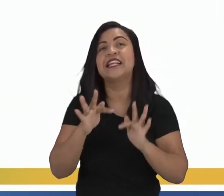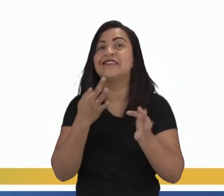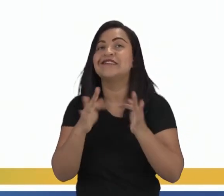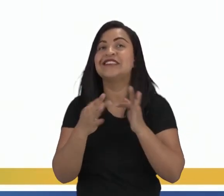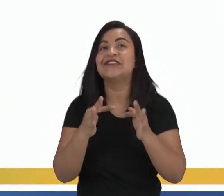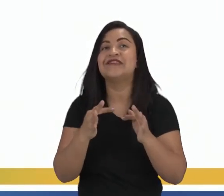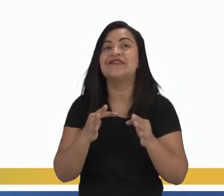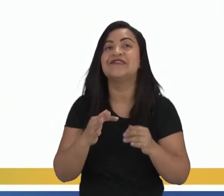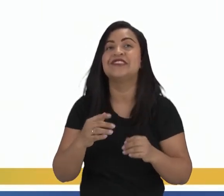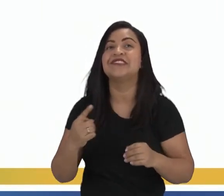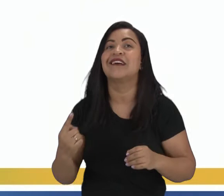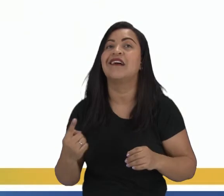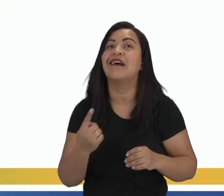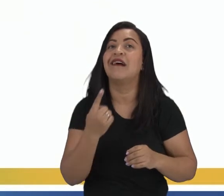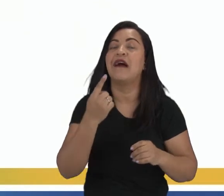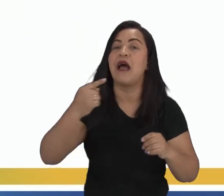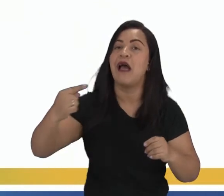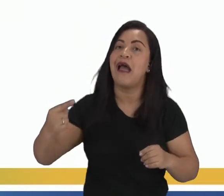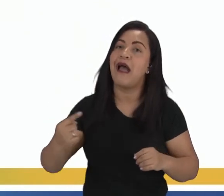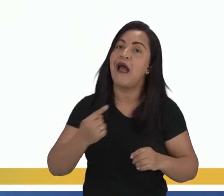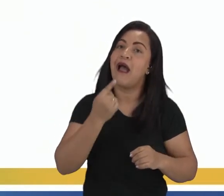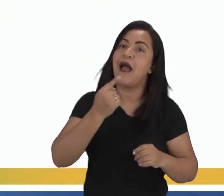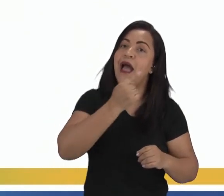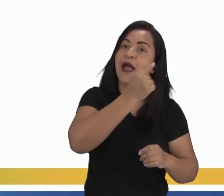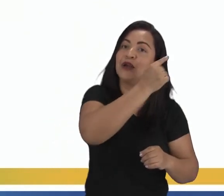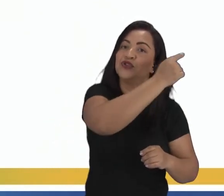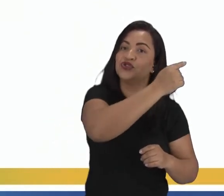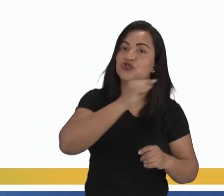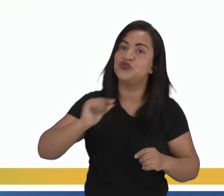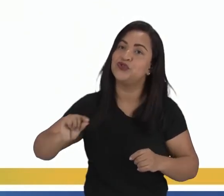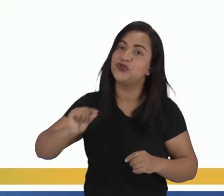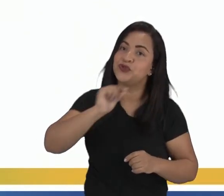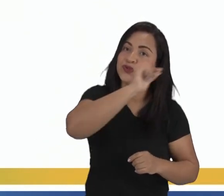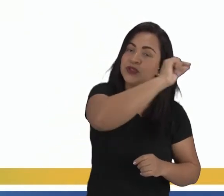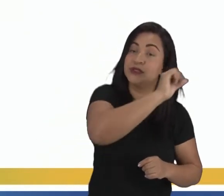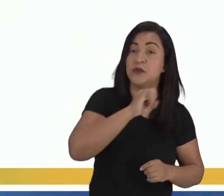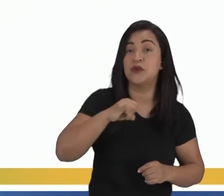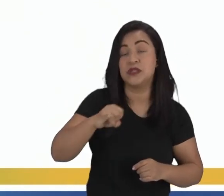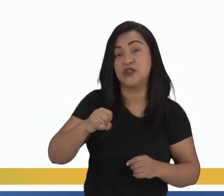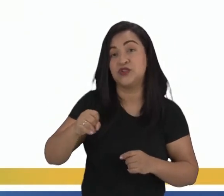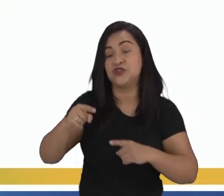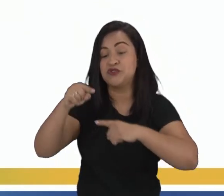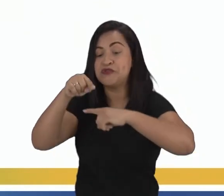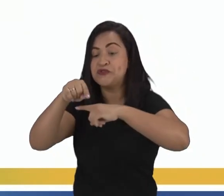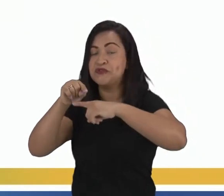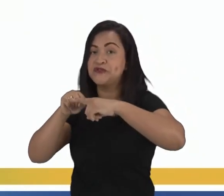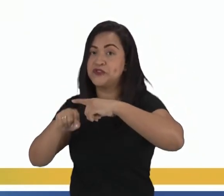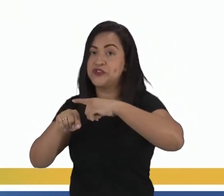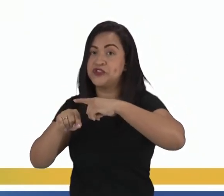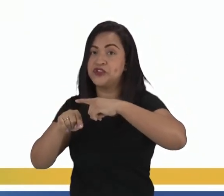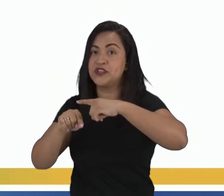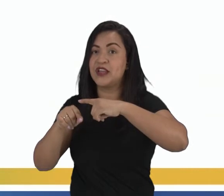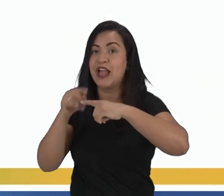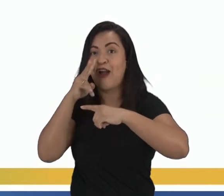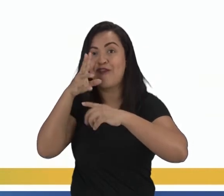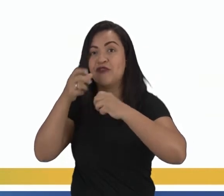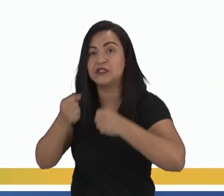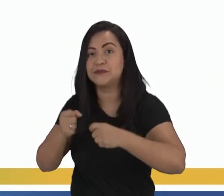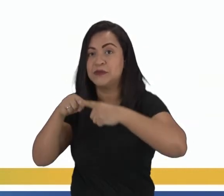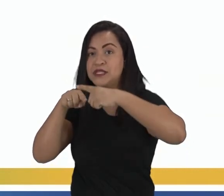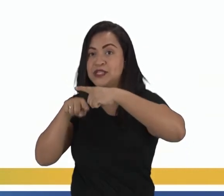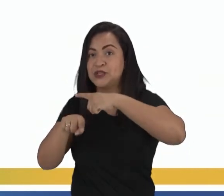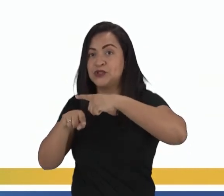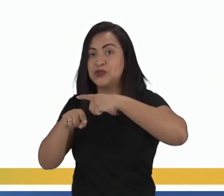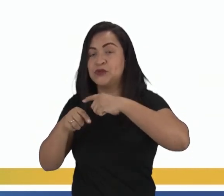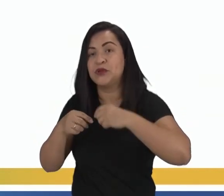adimensional, porque se a gente colocar a força de atrito dividida pela força normal, são duas grandezas iguais, portanto,